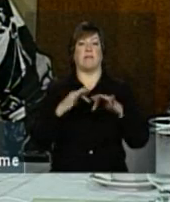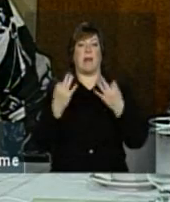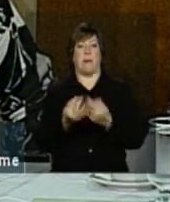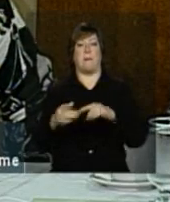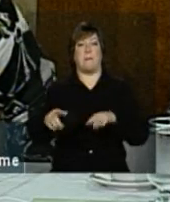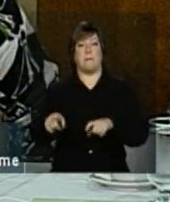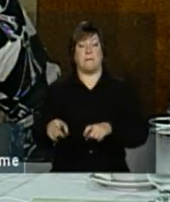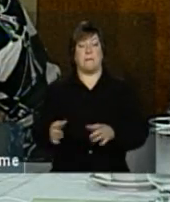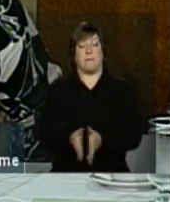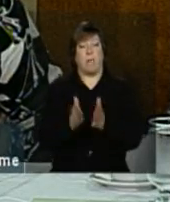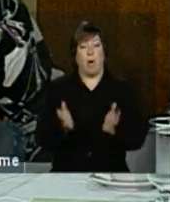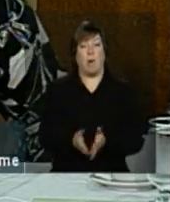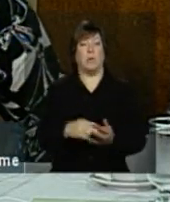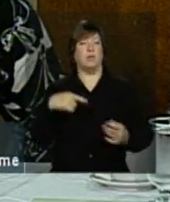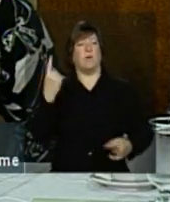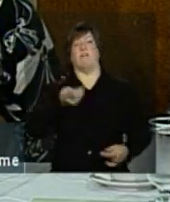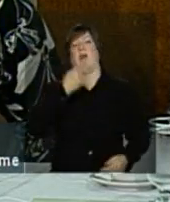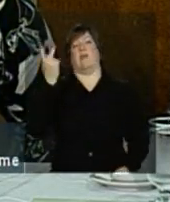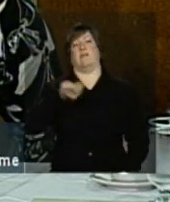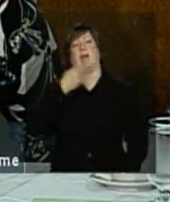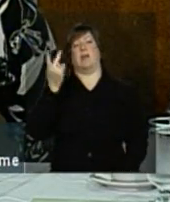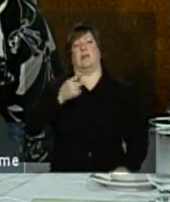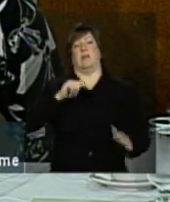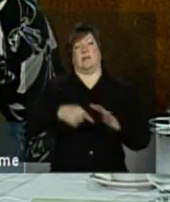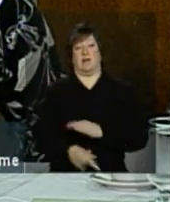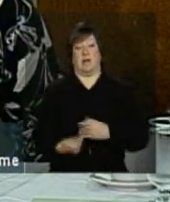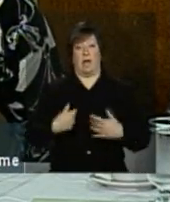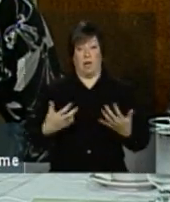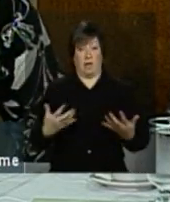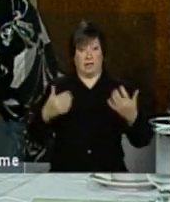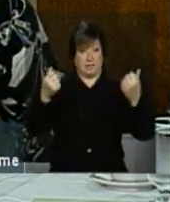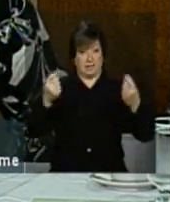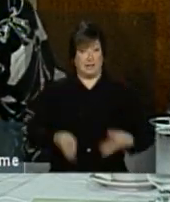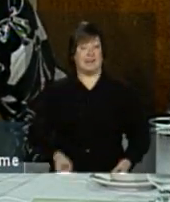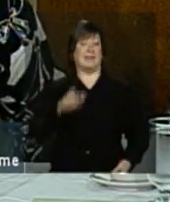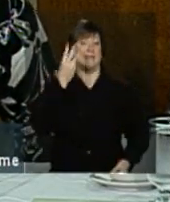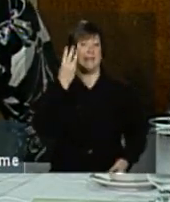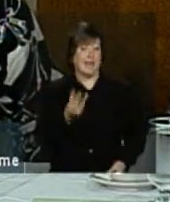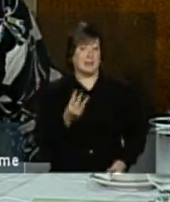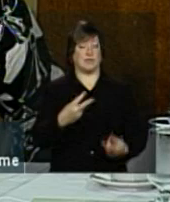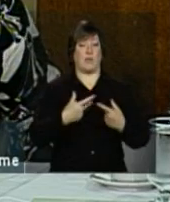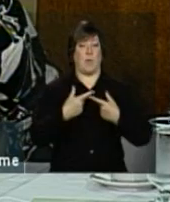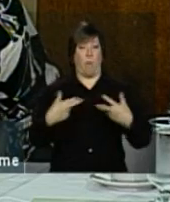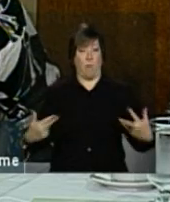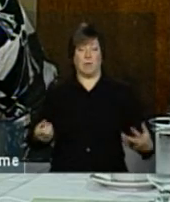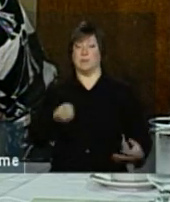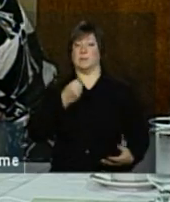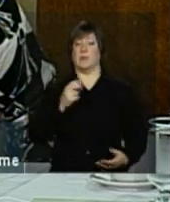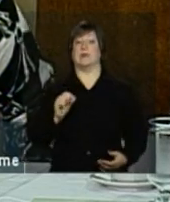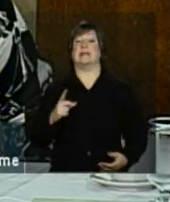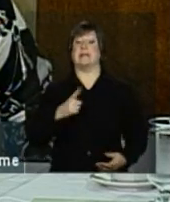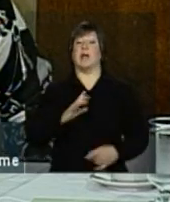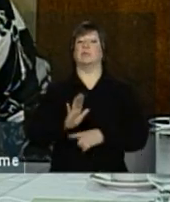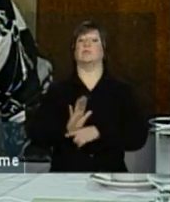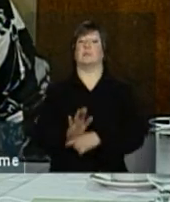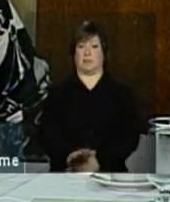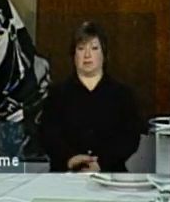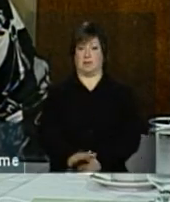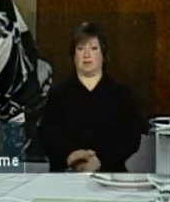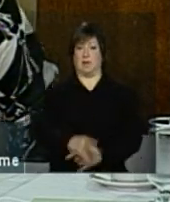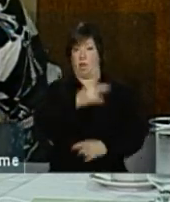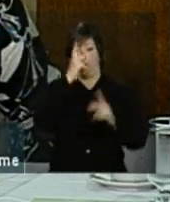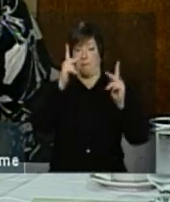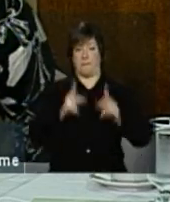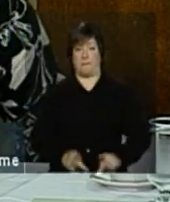pobreza é permanentemente com questionado eu queria citar três ações estratégicas que tem garantido que a população pobre do